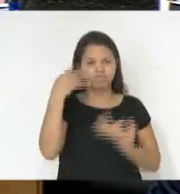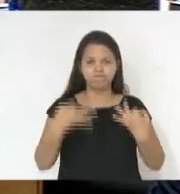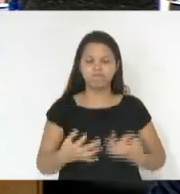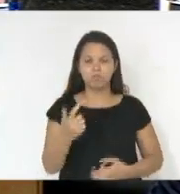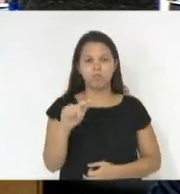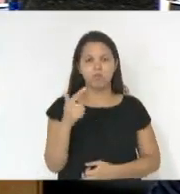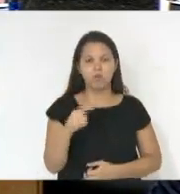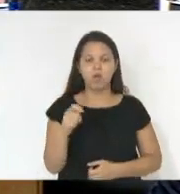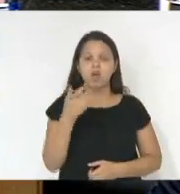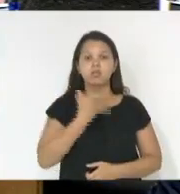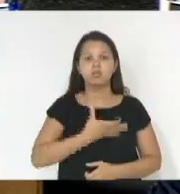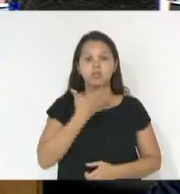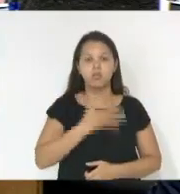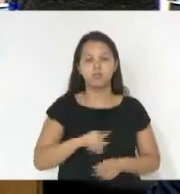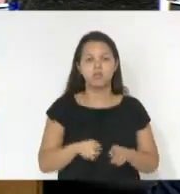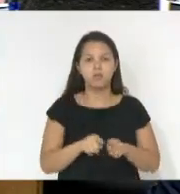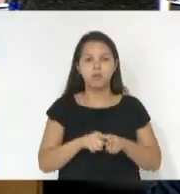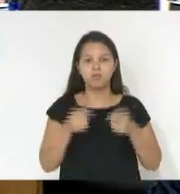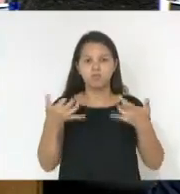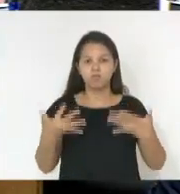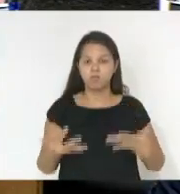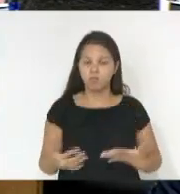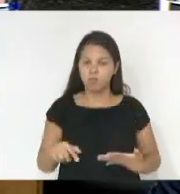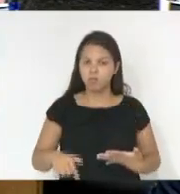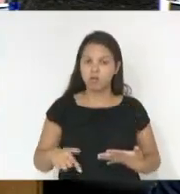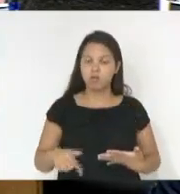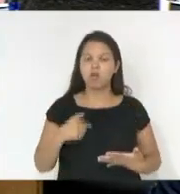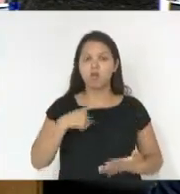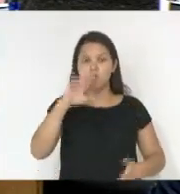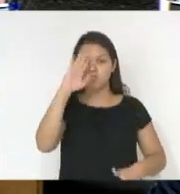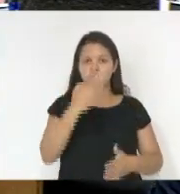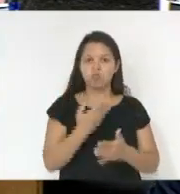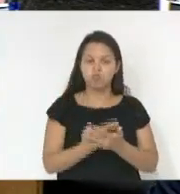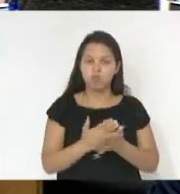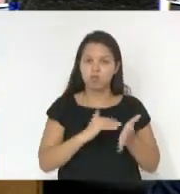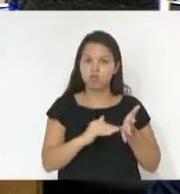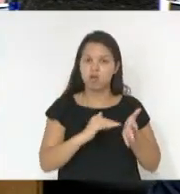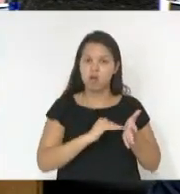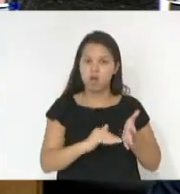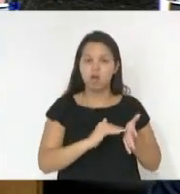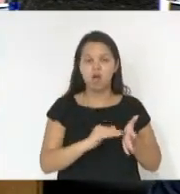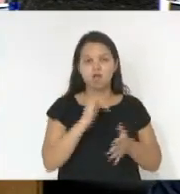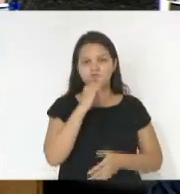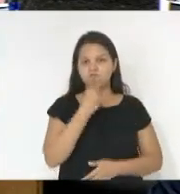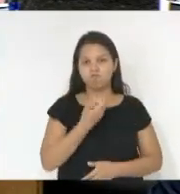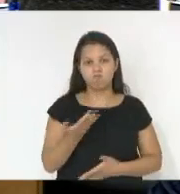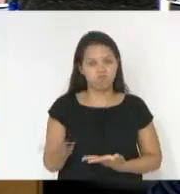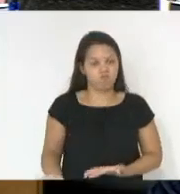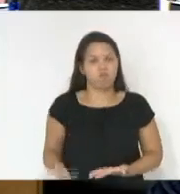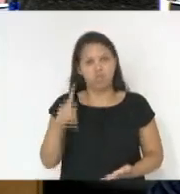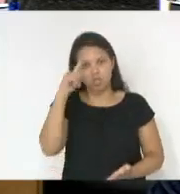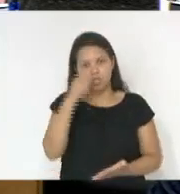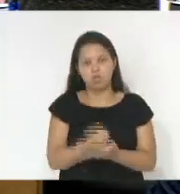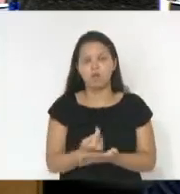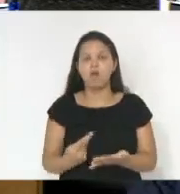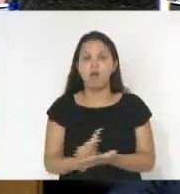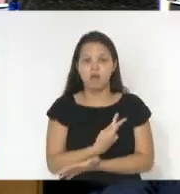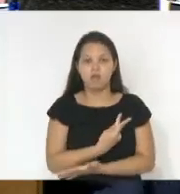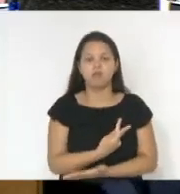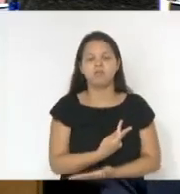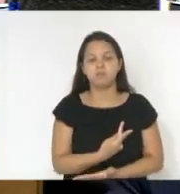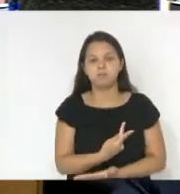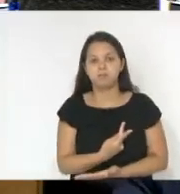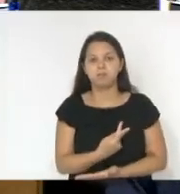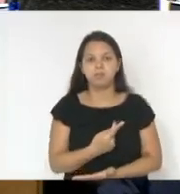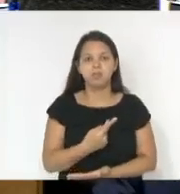aqui, que eu também quero crer que o secretário tenha sido apenas infeliz. Eu creio que, na resposta desse pedido